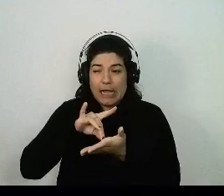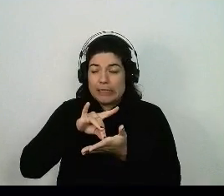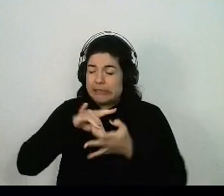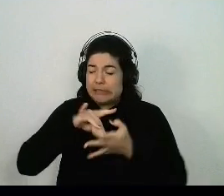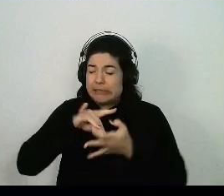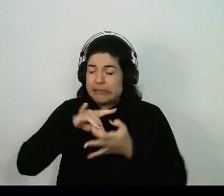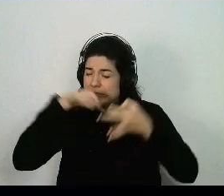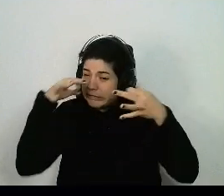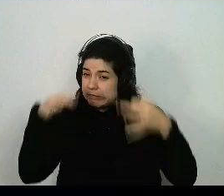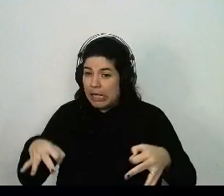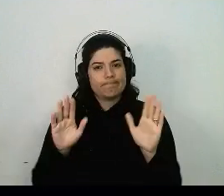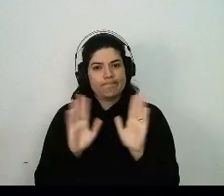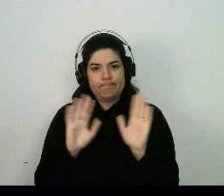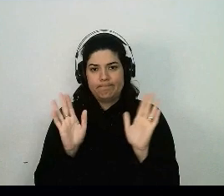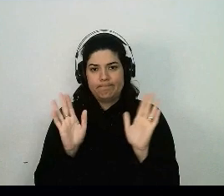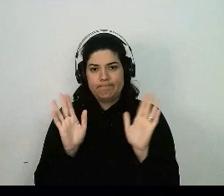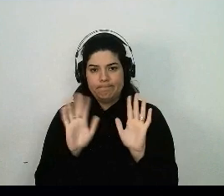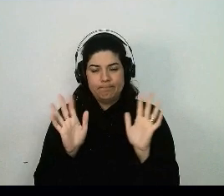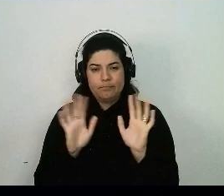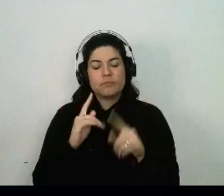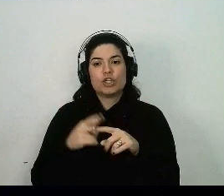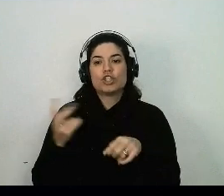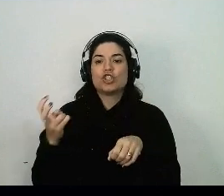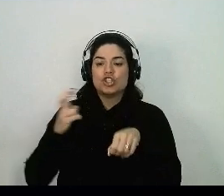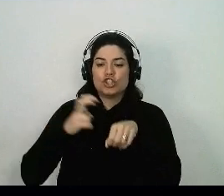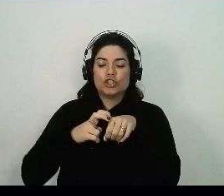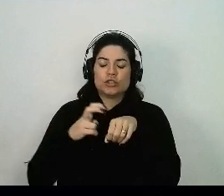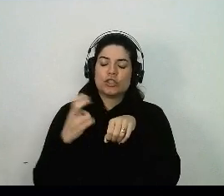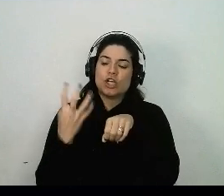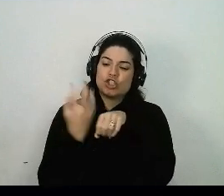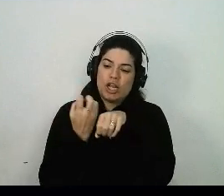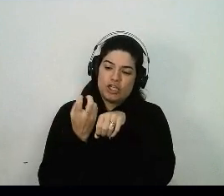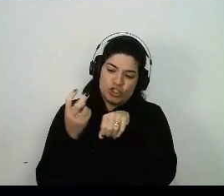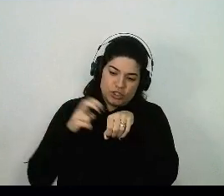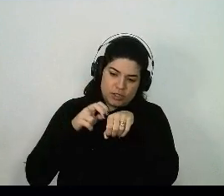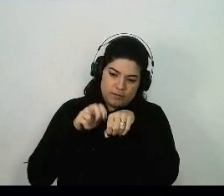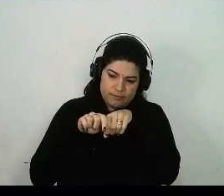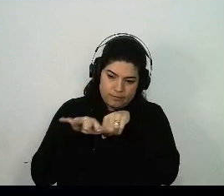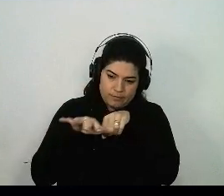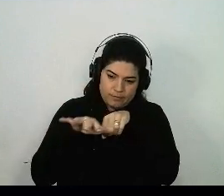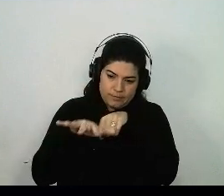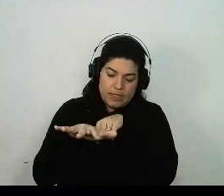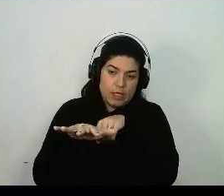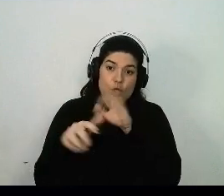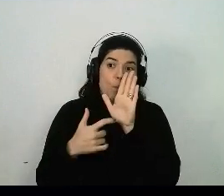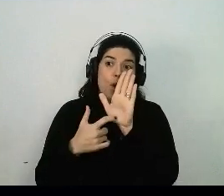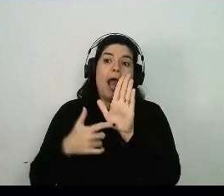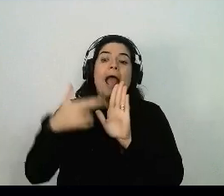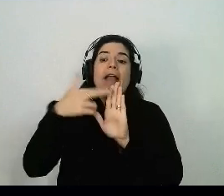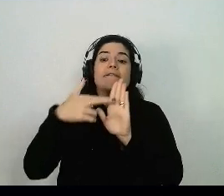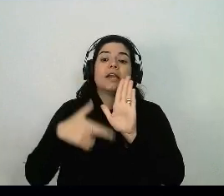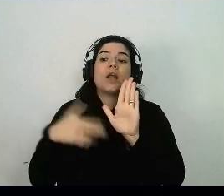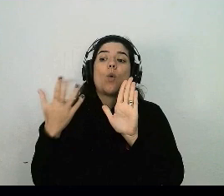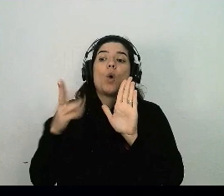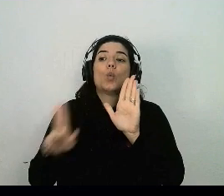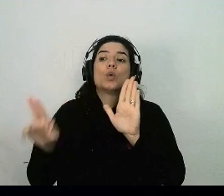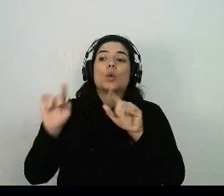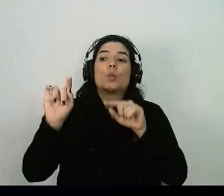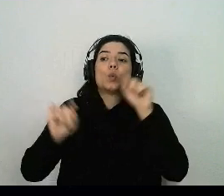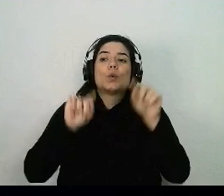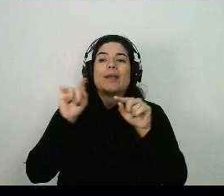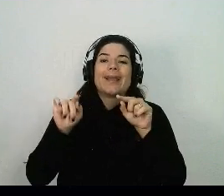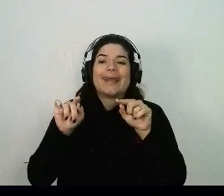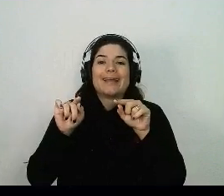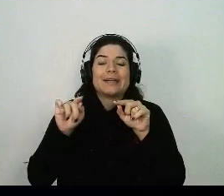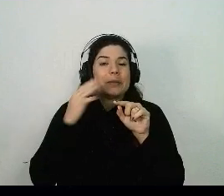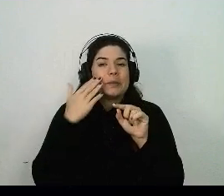porque o ChatGPT ele não traz as referências que ele utilizou para te dar aquela resposta. Então, assim,